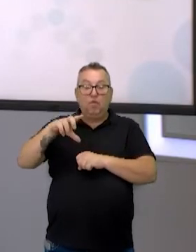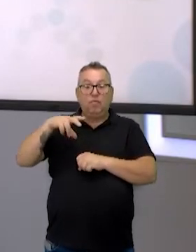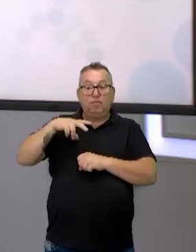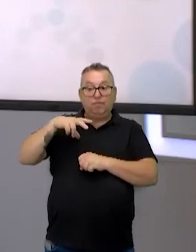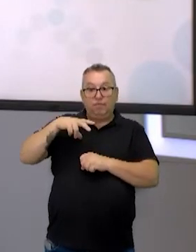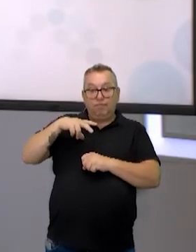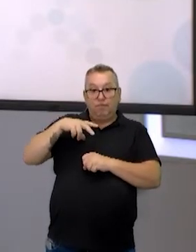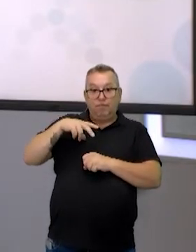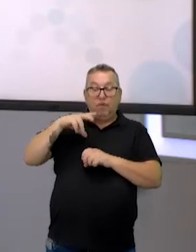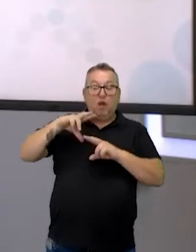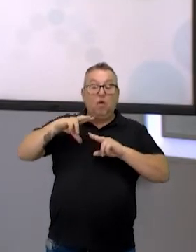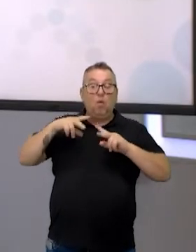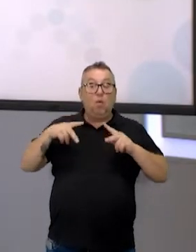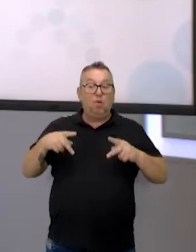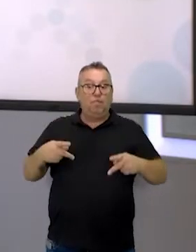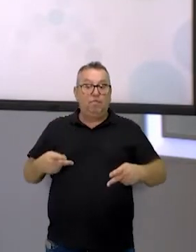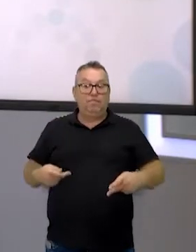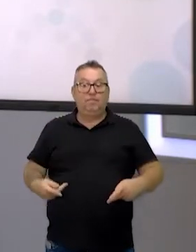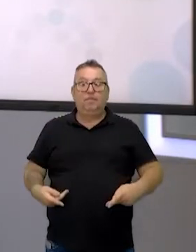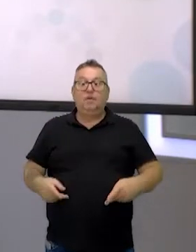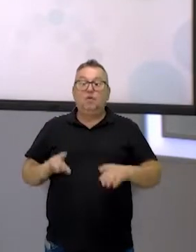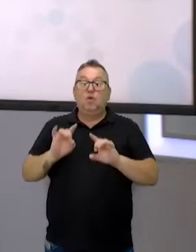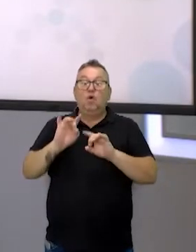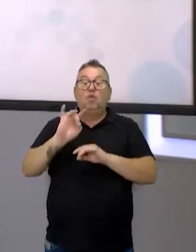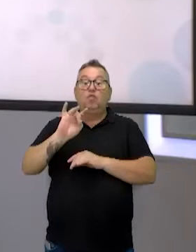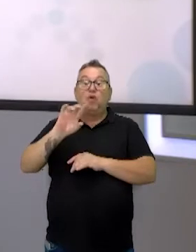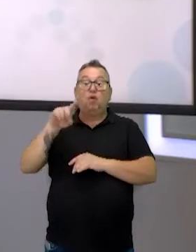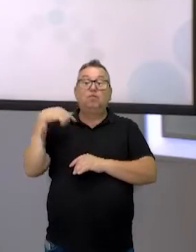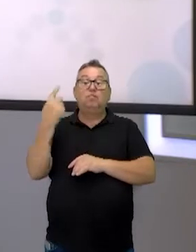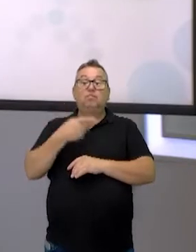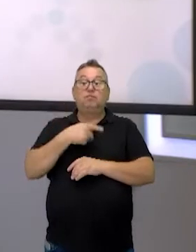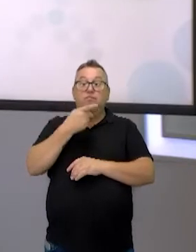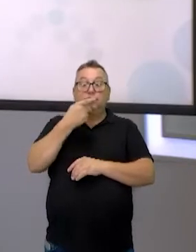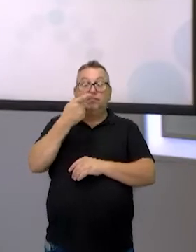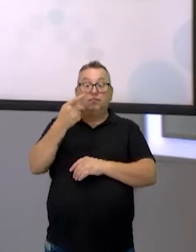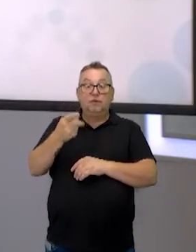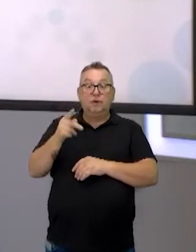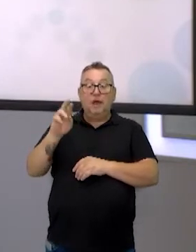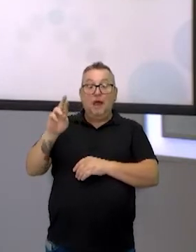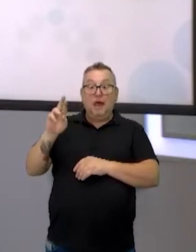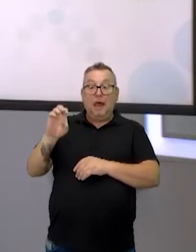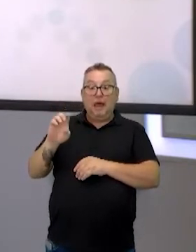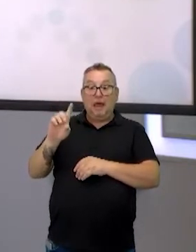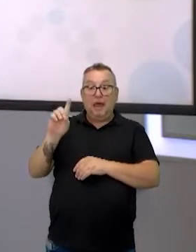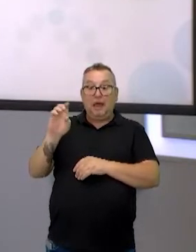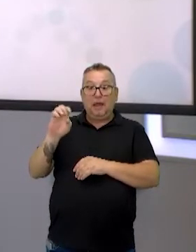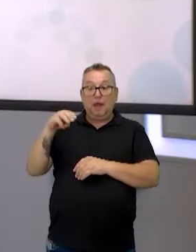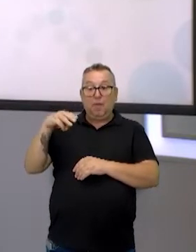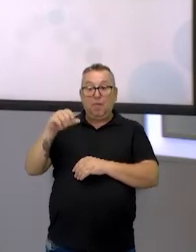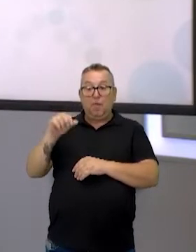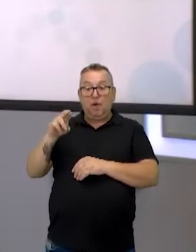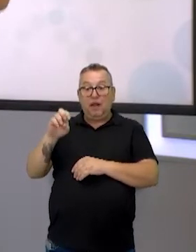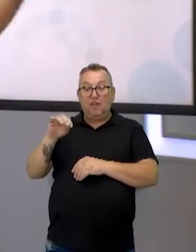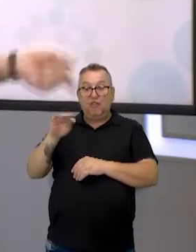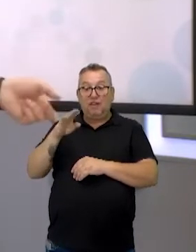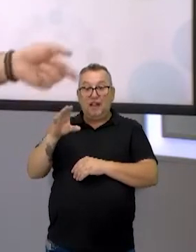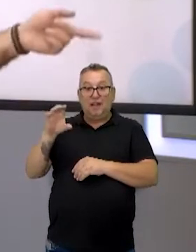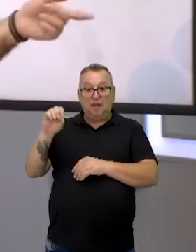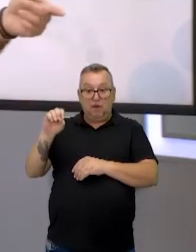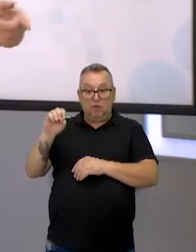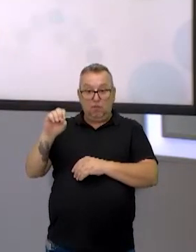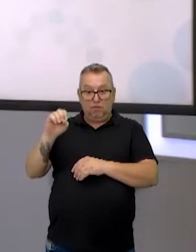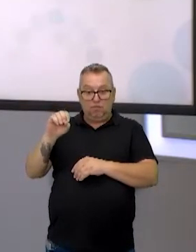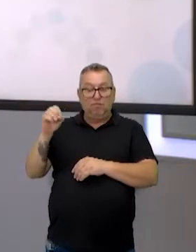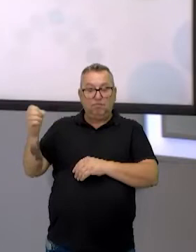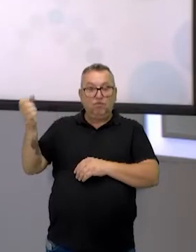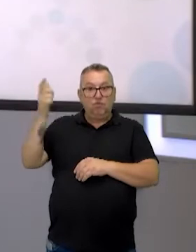individuais e humanos. Só que, como a gente está falando de redemocratização, eu preciso, ainda antes